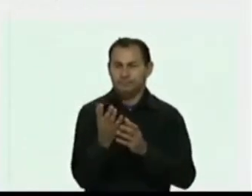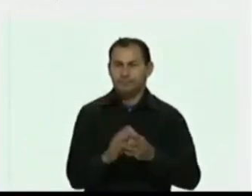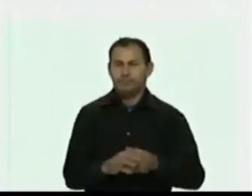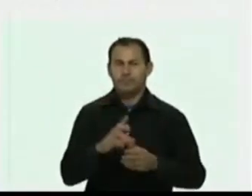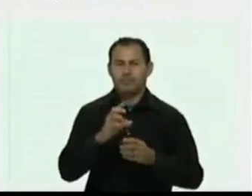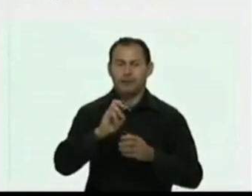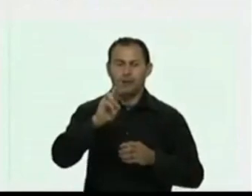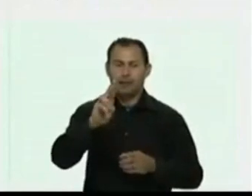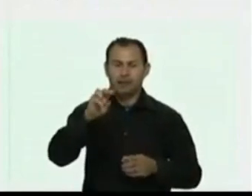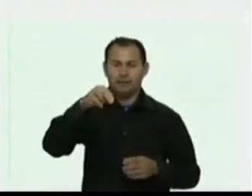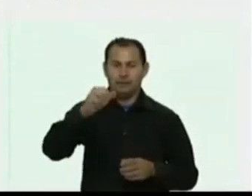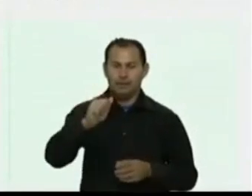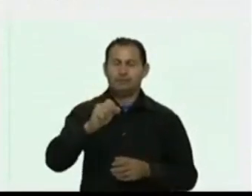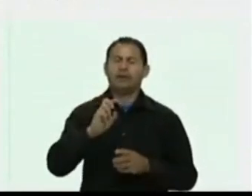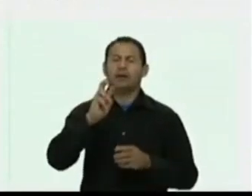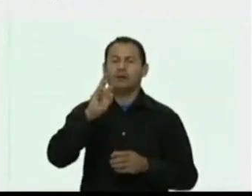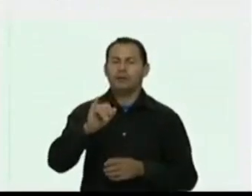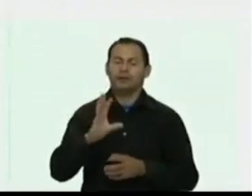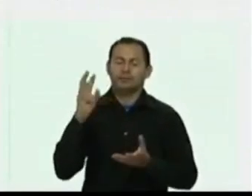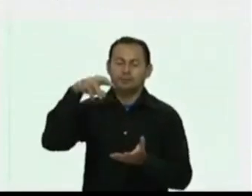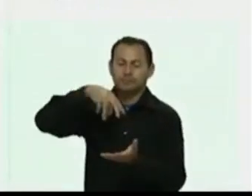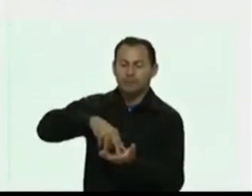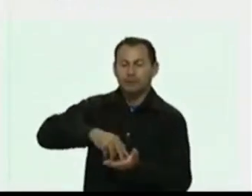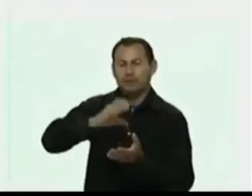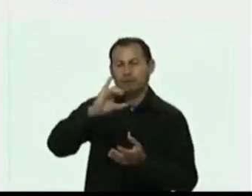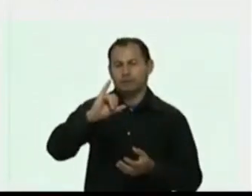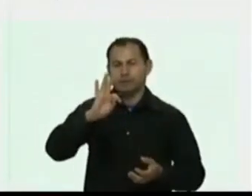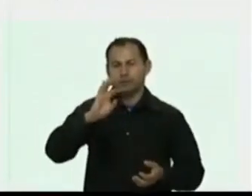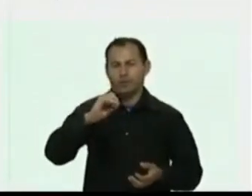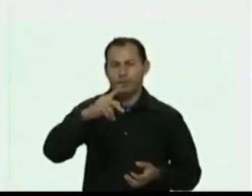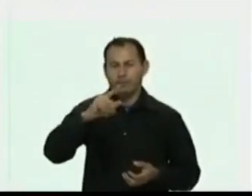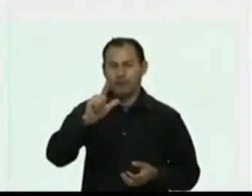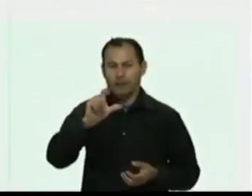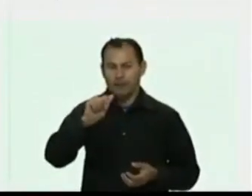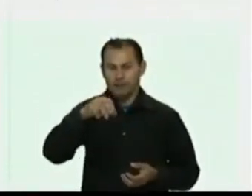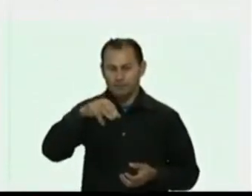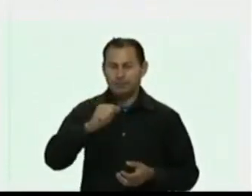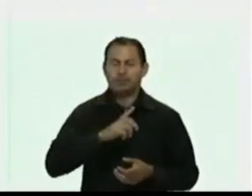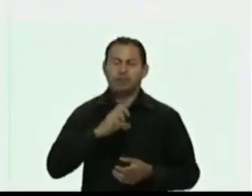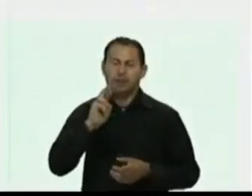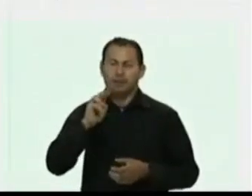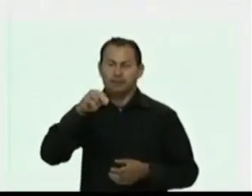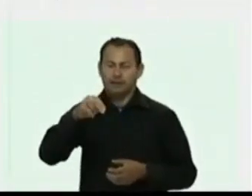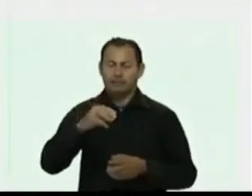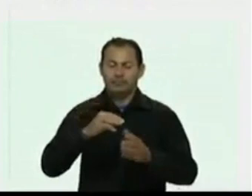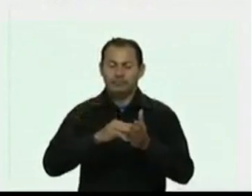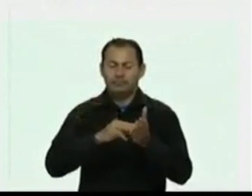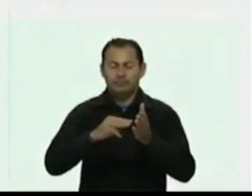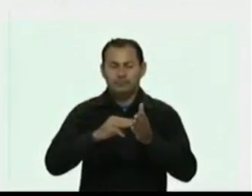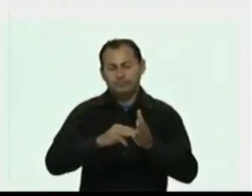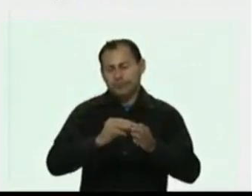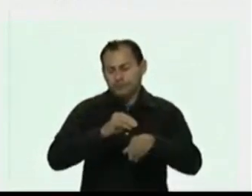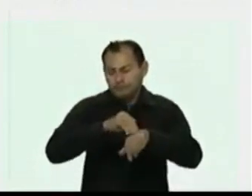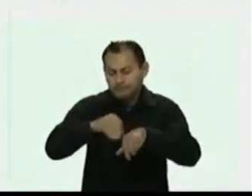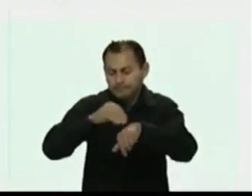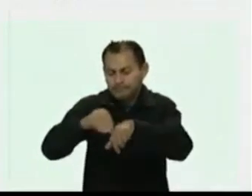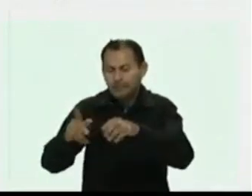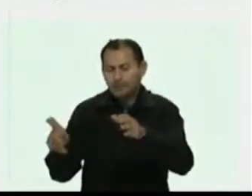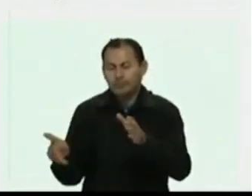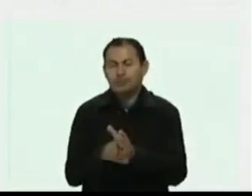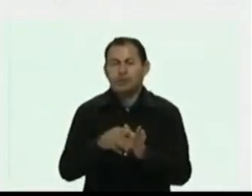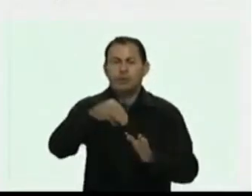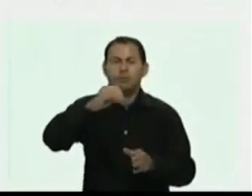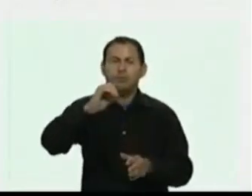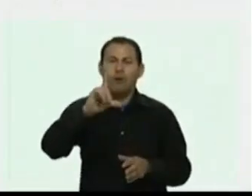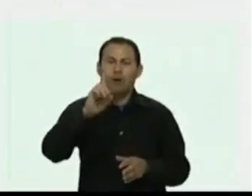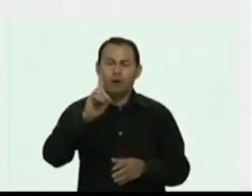para esses RNAs que eles sim vão atuar no citoplasma para a produção. Então temos o RNA mensageiro, que é o molde do próprio DNA.